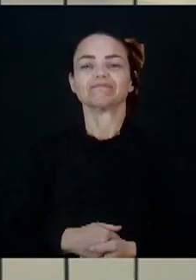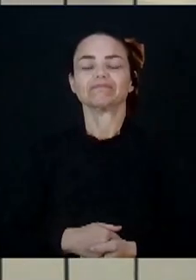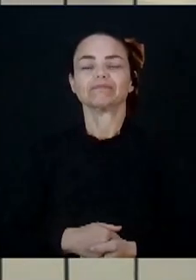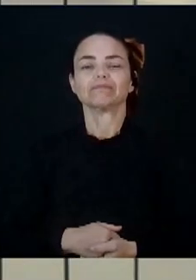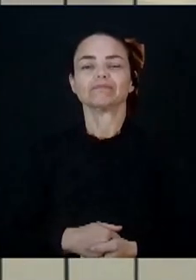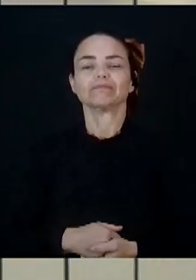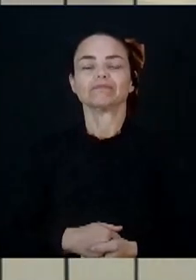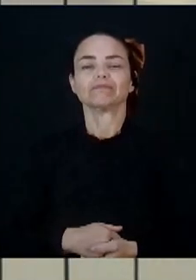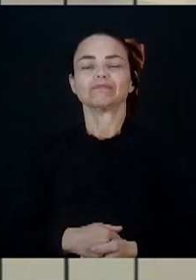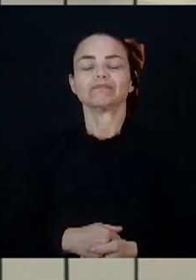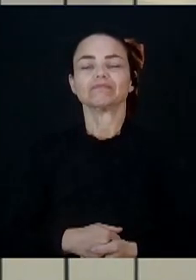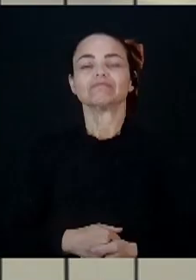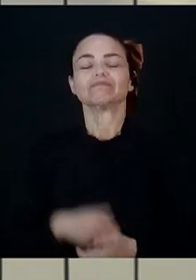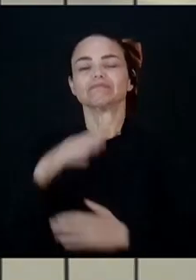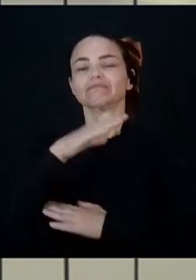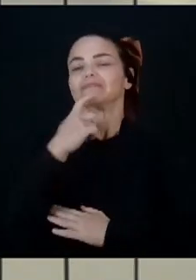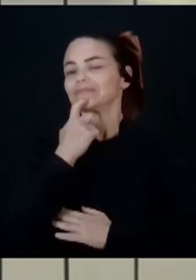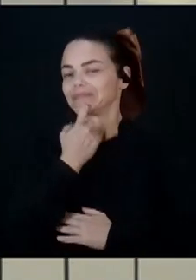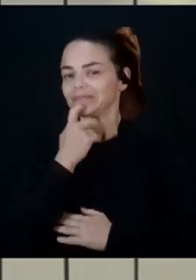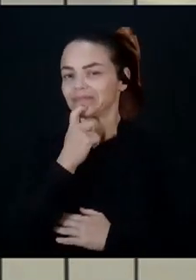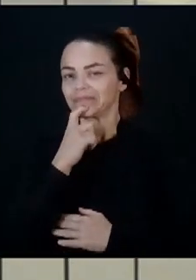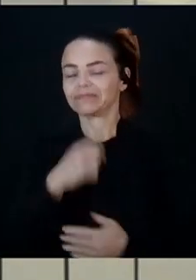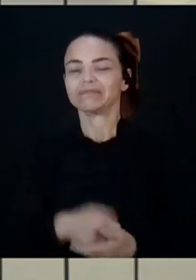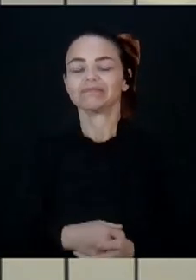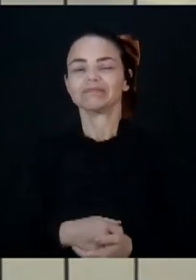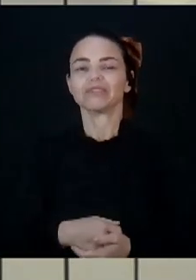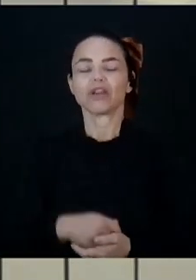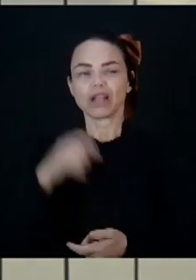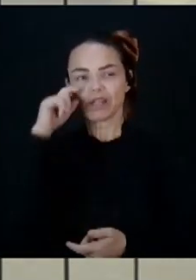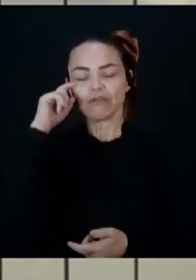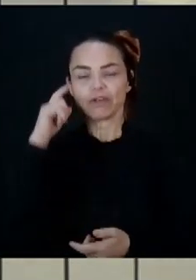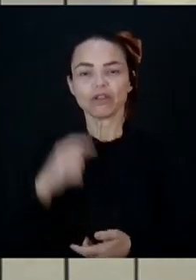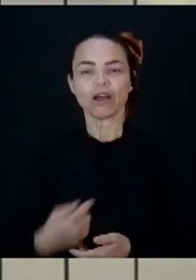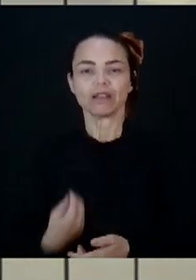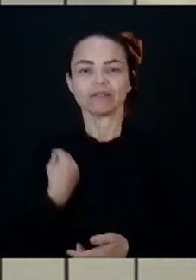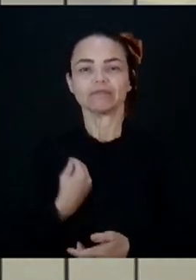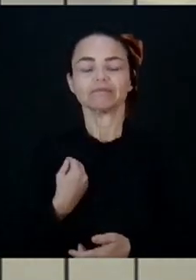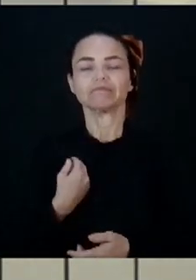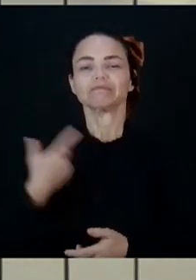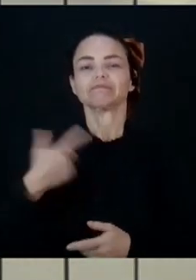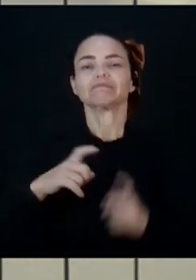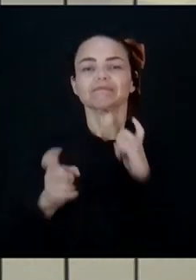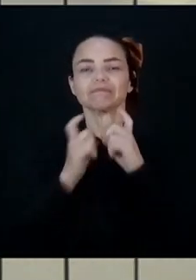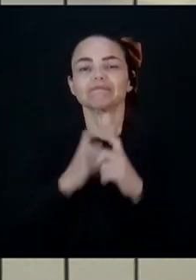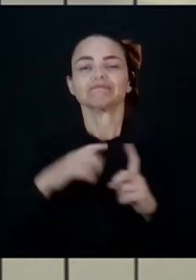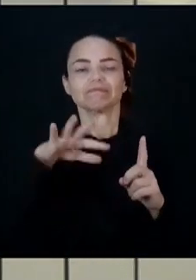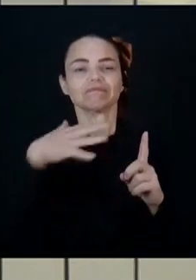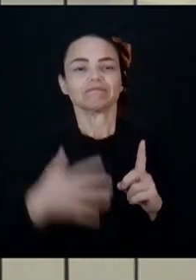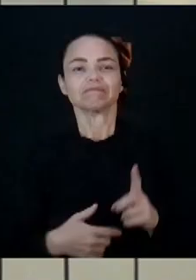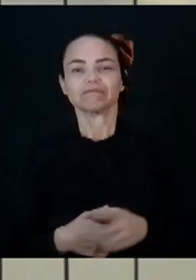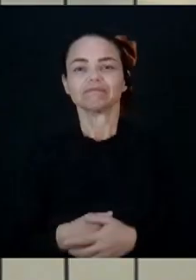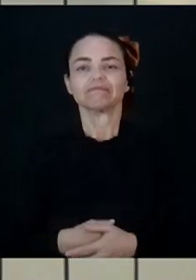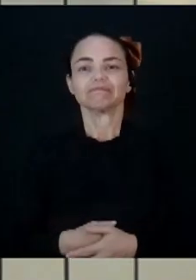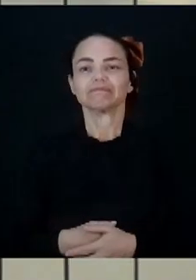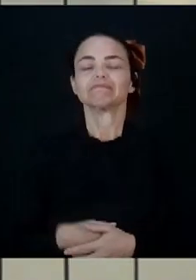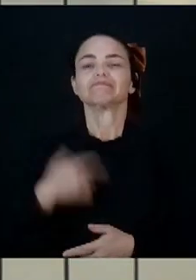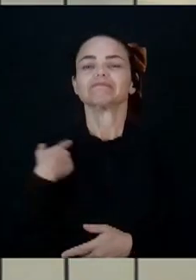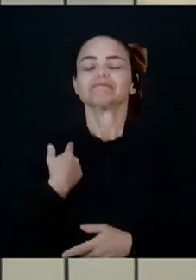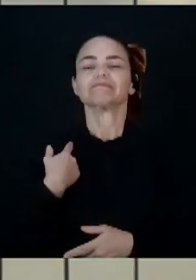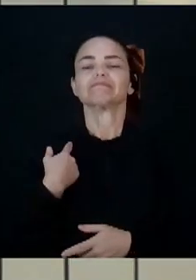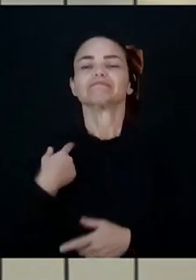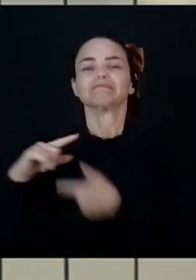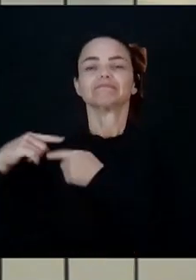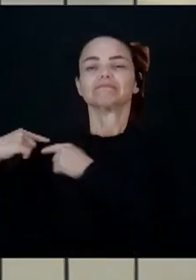A Câmara Municipal de Campinas realizou mais uma sessão de homenagens para reconhecer trajetórias